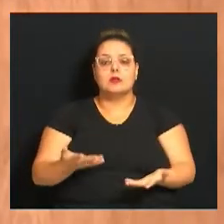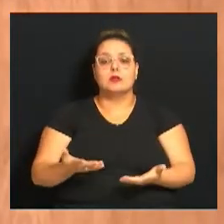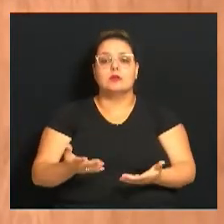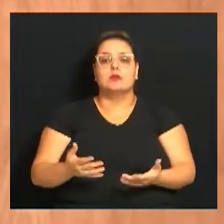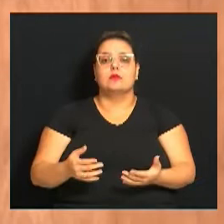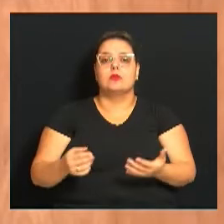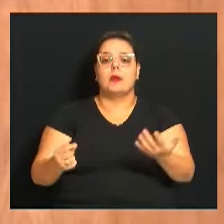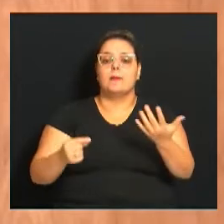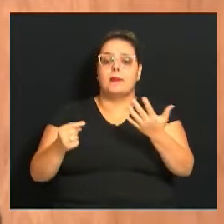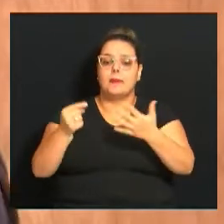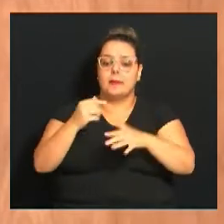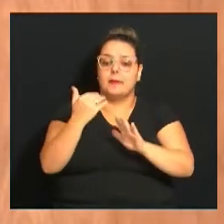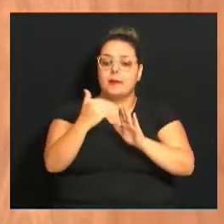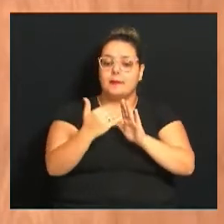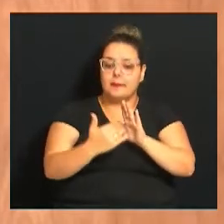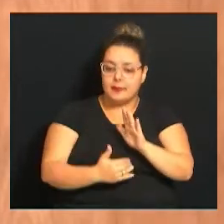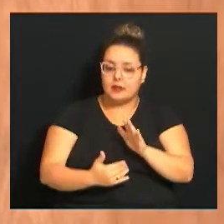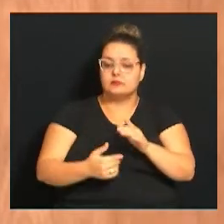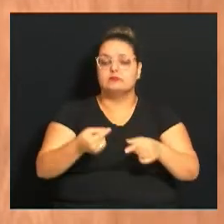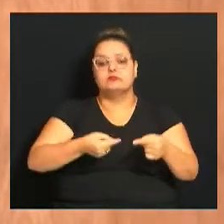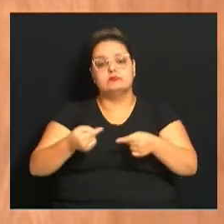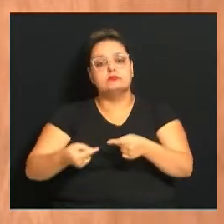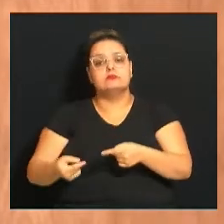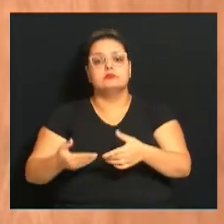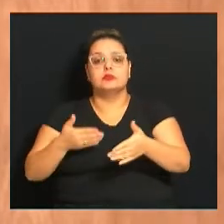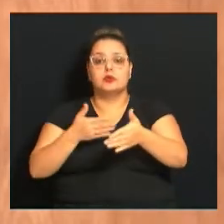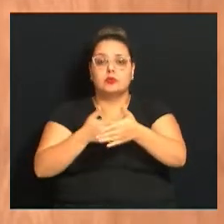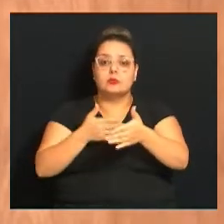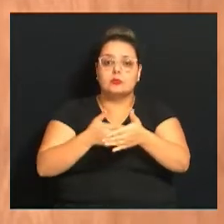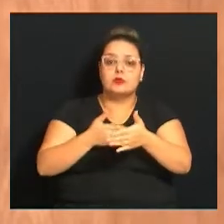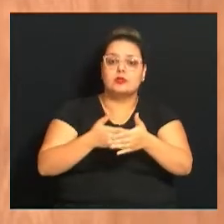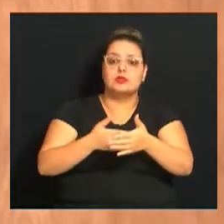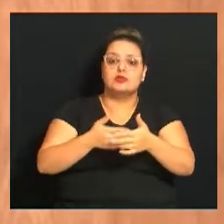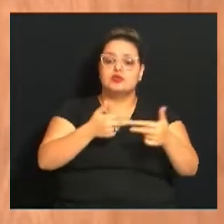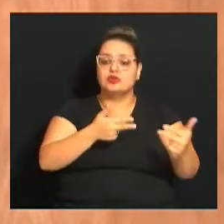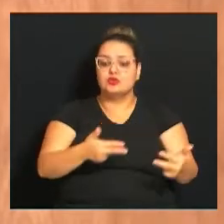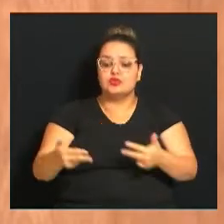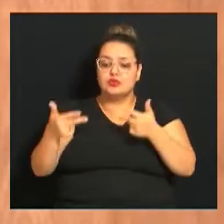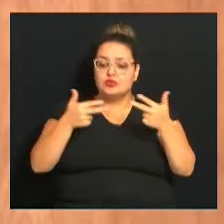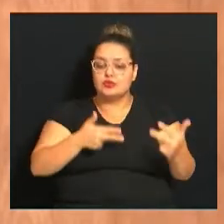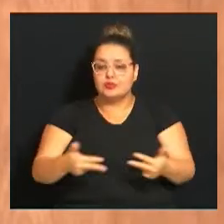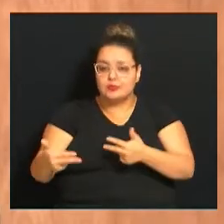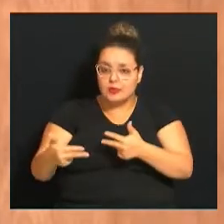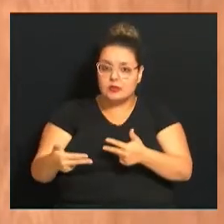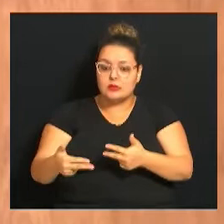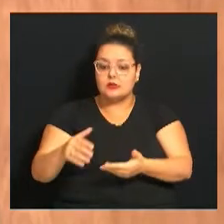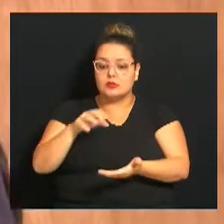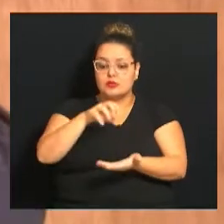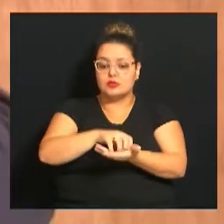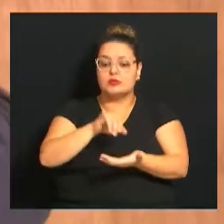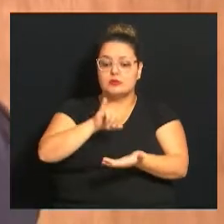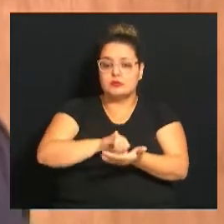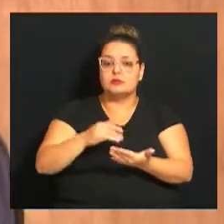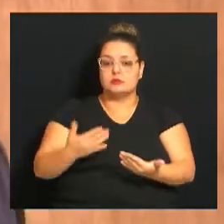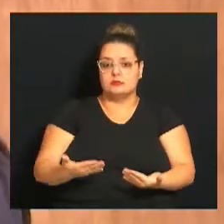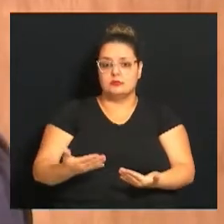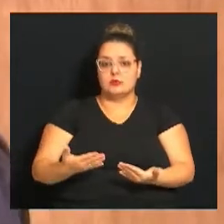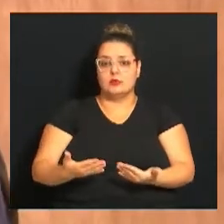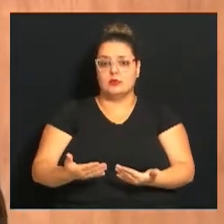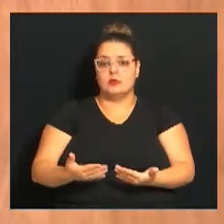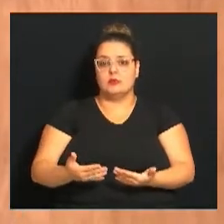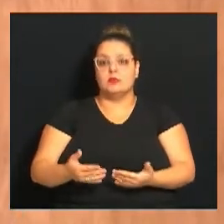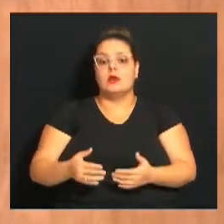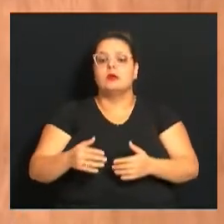pautou essa questão do limite padrão na velocidade nas áreas centrais em Campinas, e ele já falou que vai colocar em estudo,